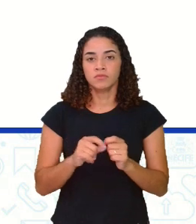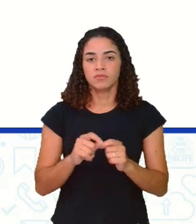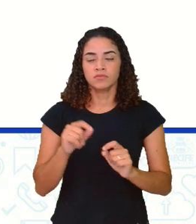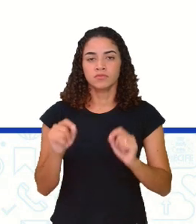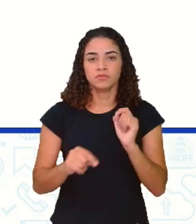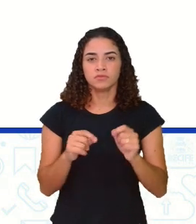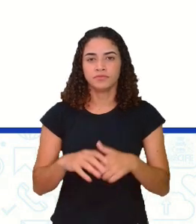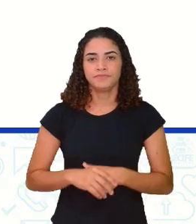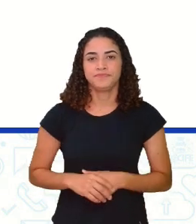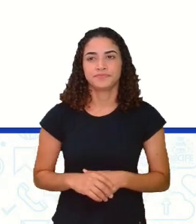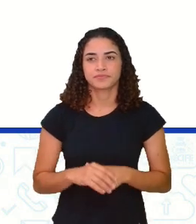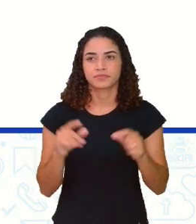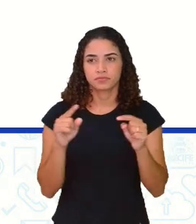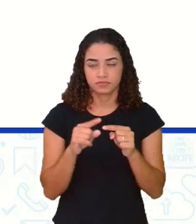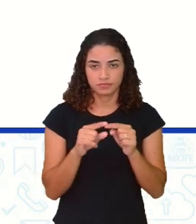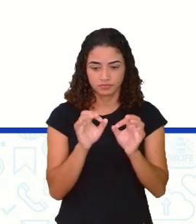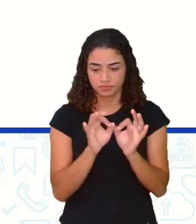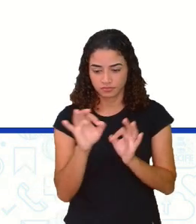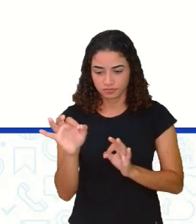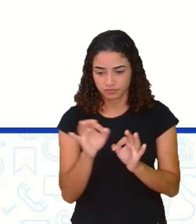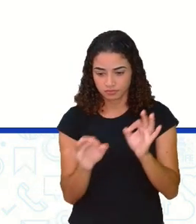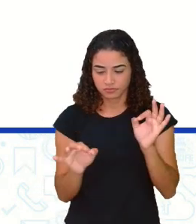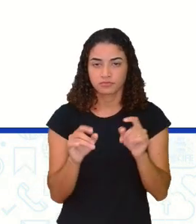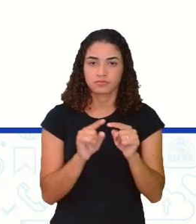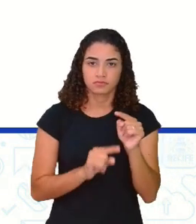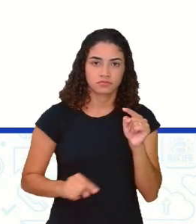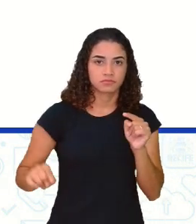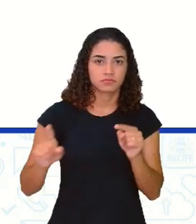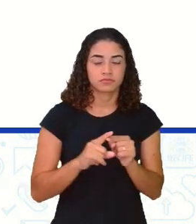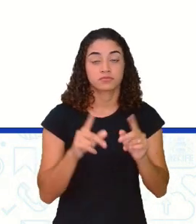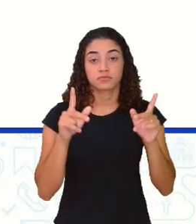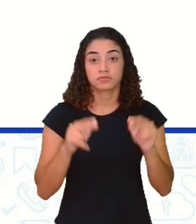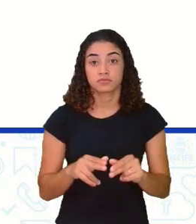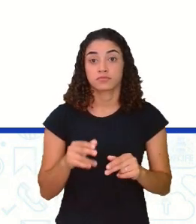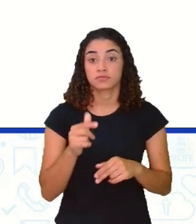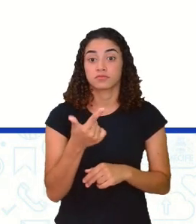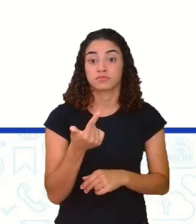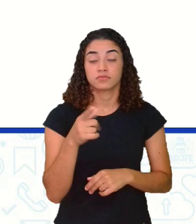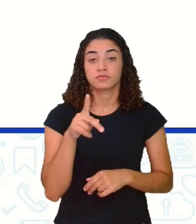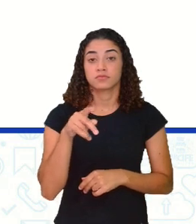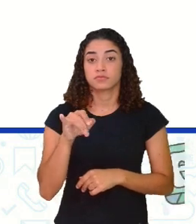O comprimento da circunferência vai ser igual a 2πr.